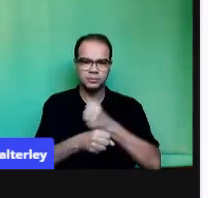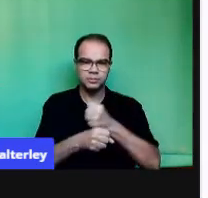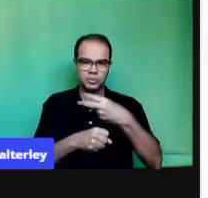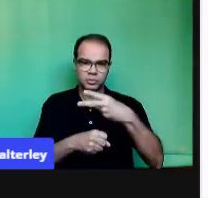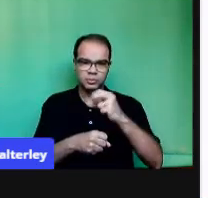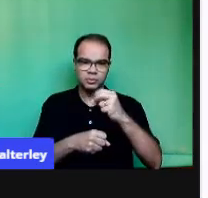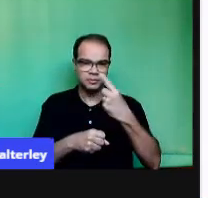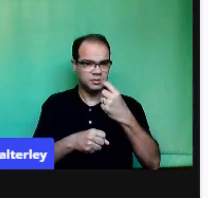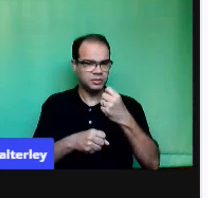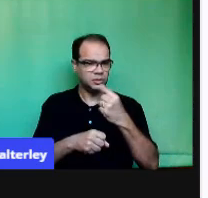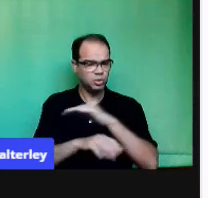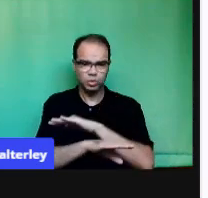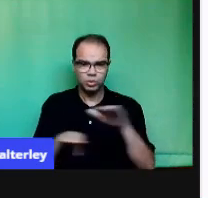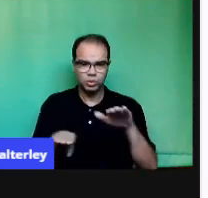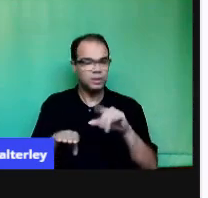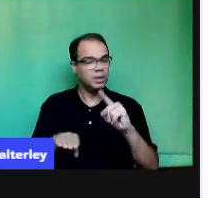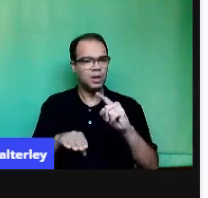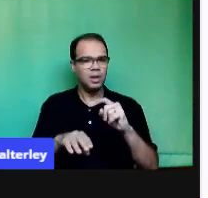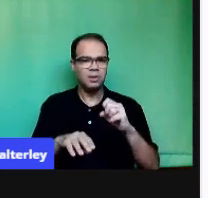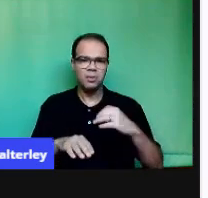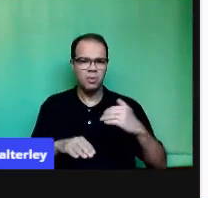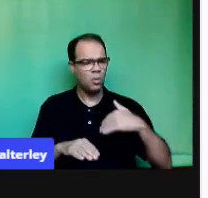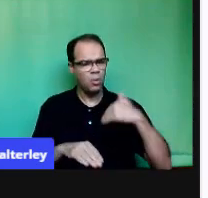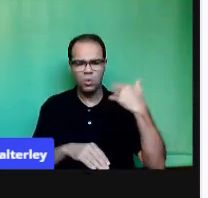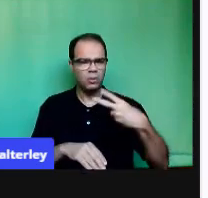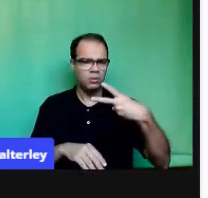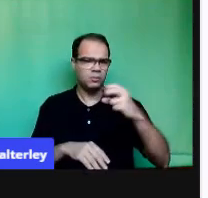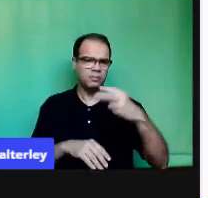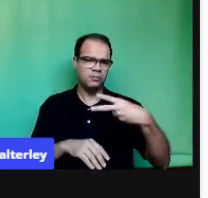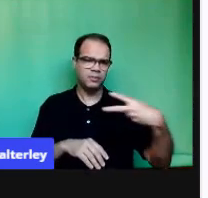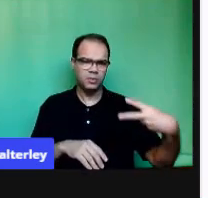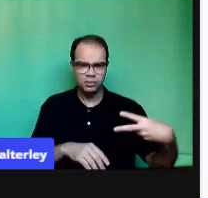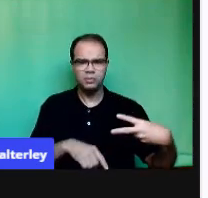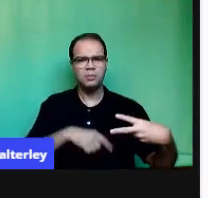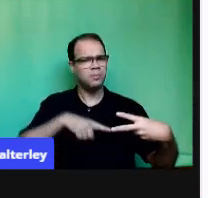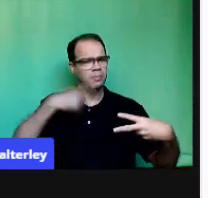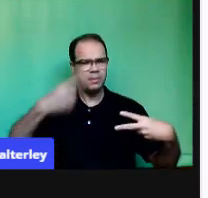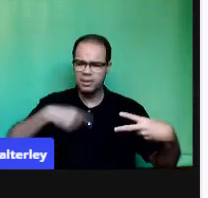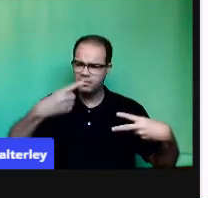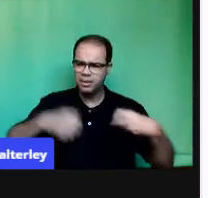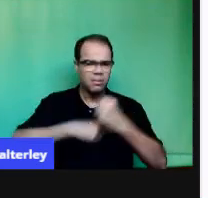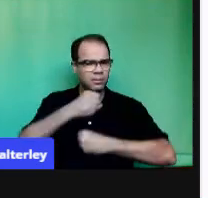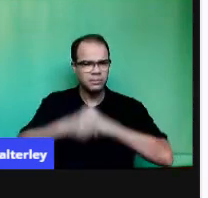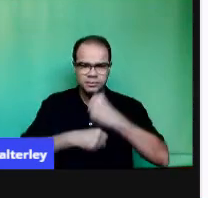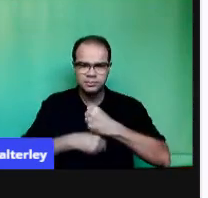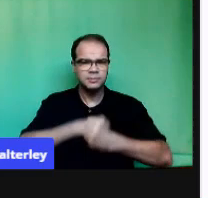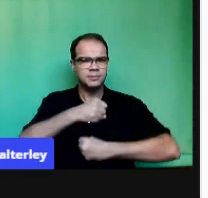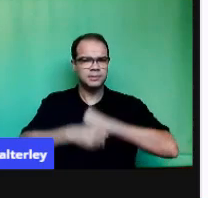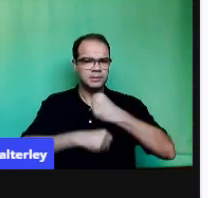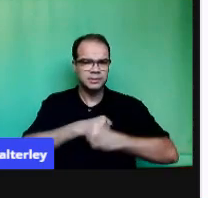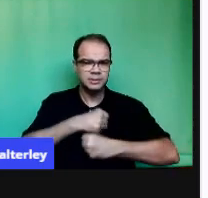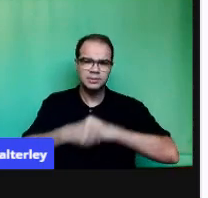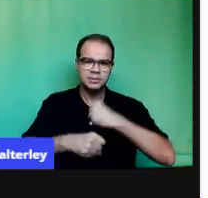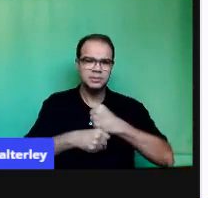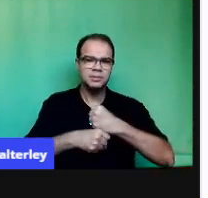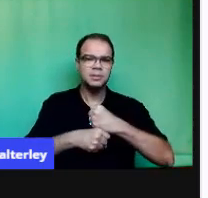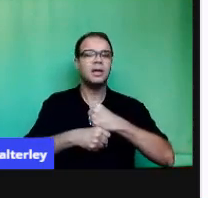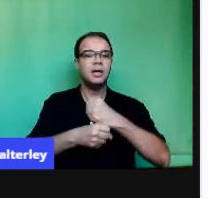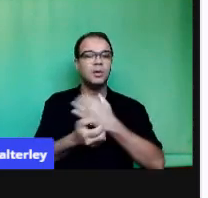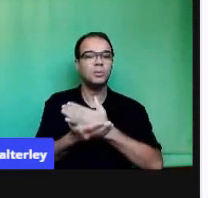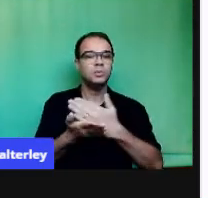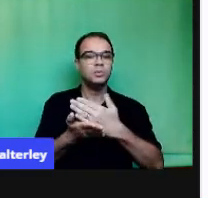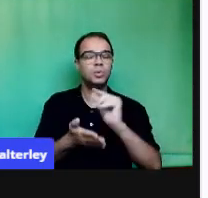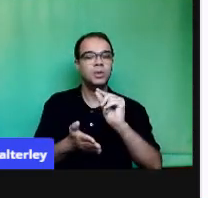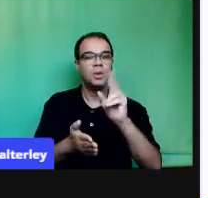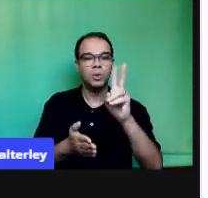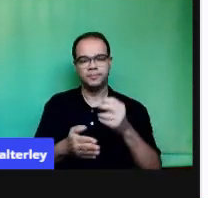mostro, por exemplo, que nós criamos um caderno, o caderno base 3, a gente tentou trazer, na medida do possível, uma discussão inicial sobre o assunto, uma